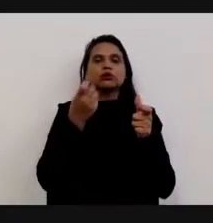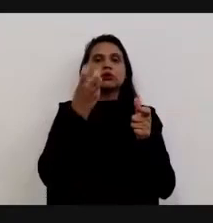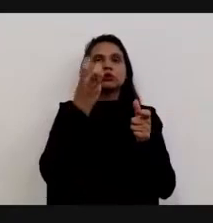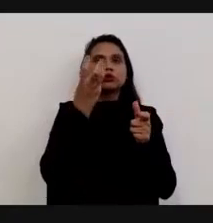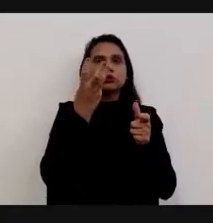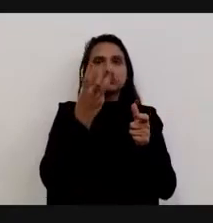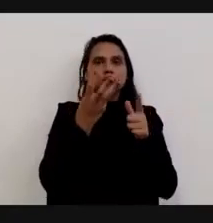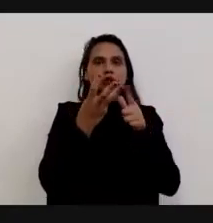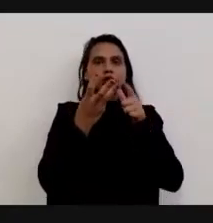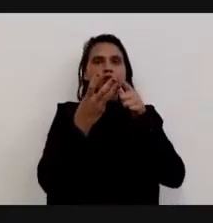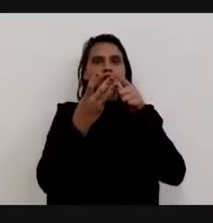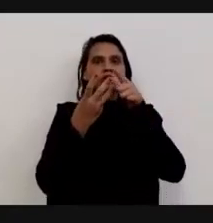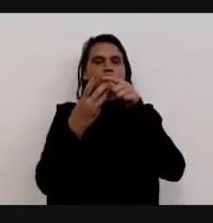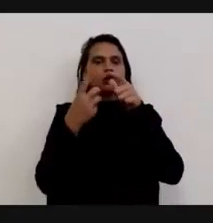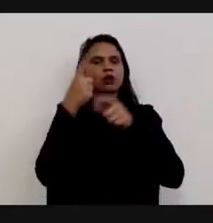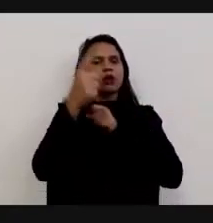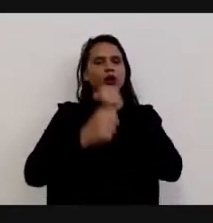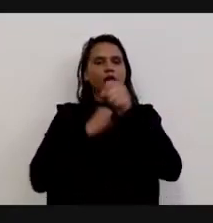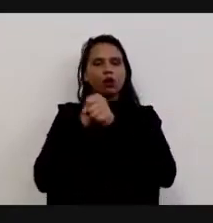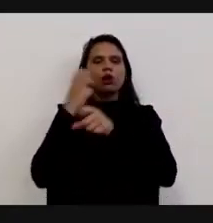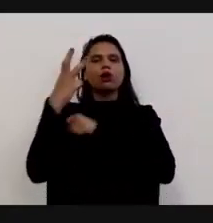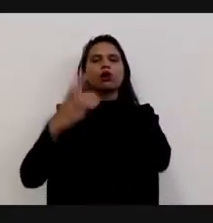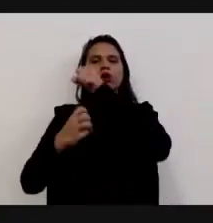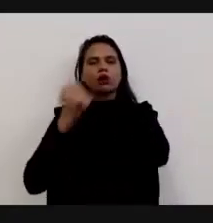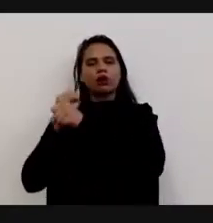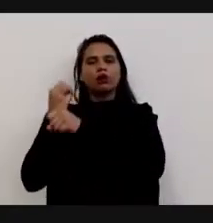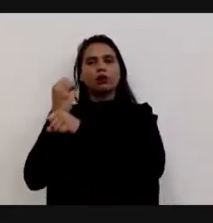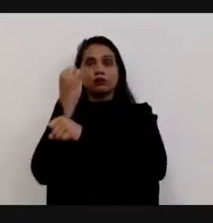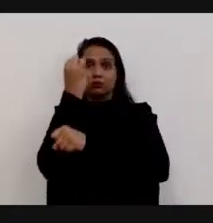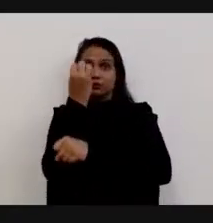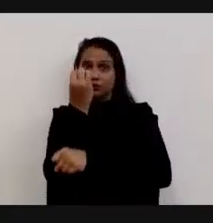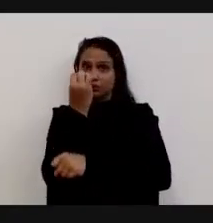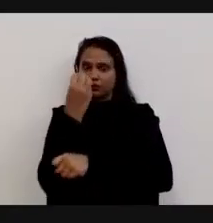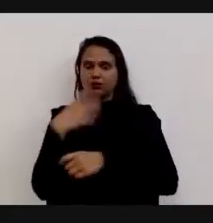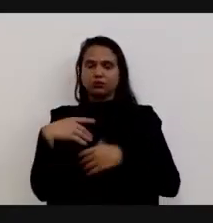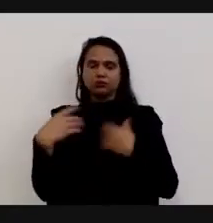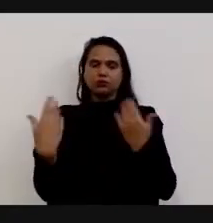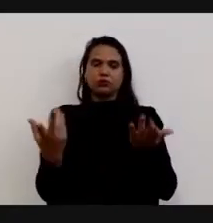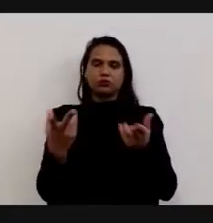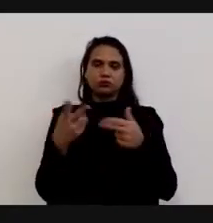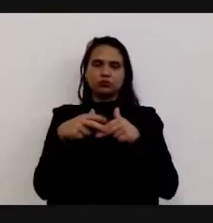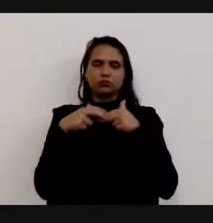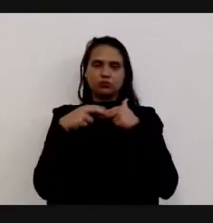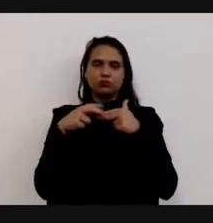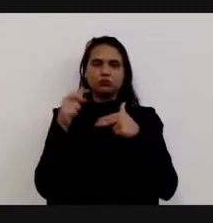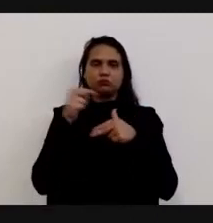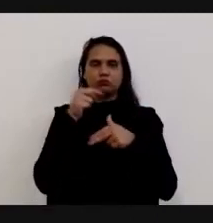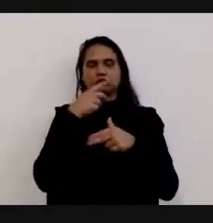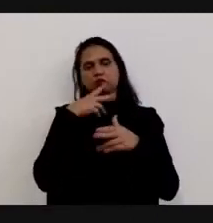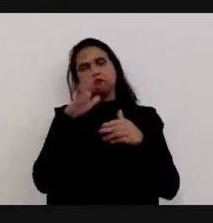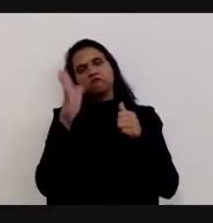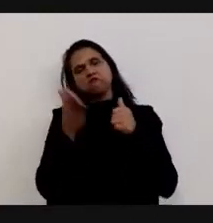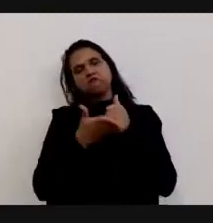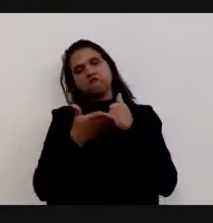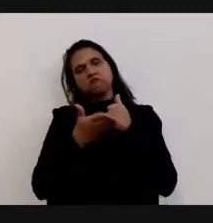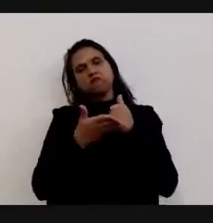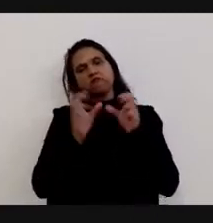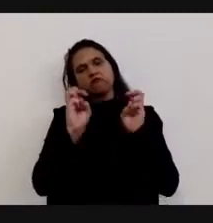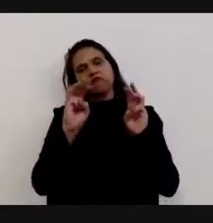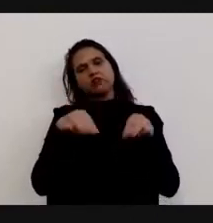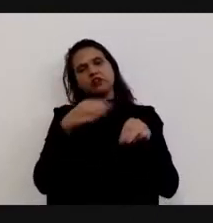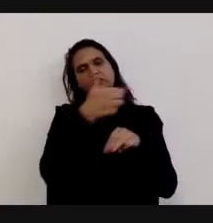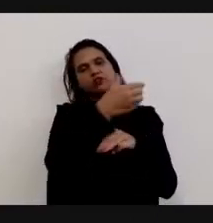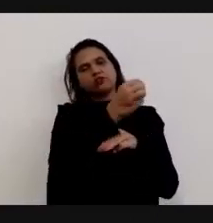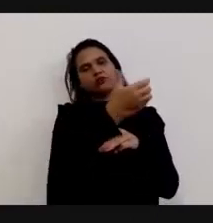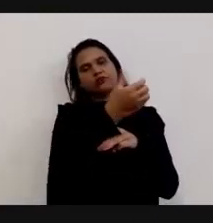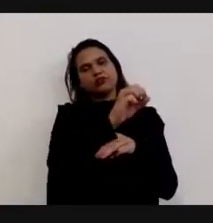ciclos orçamentários, né. Então, eu fiz uma comparação aqui da barrinha azul, sem finalidade definida,